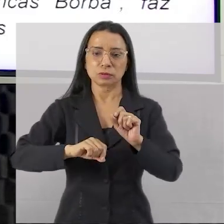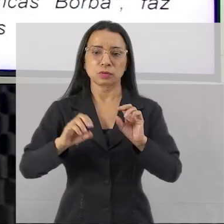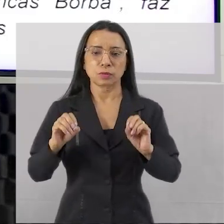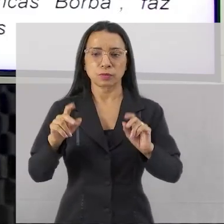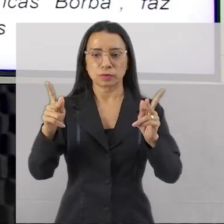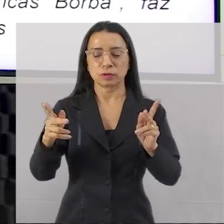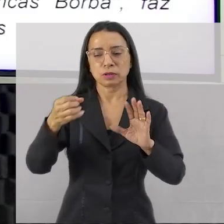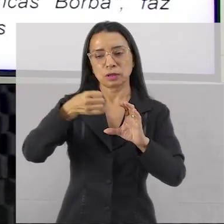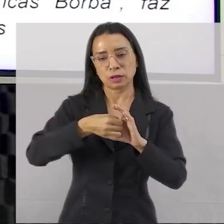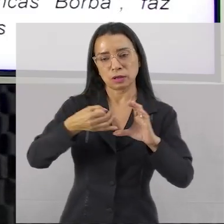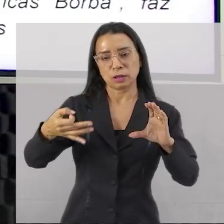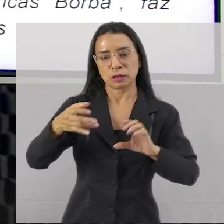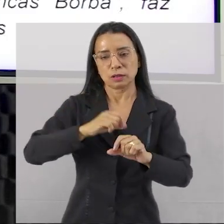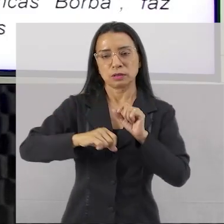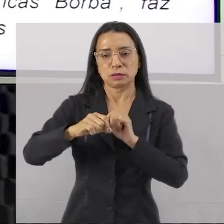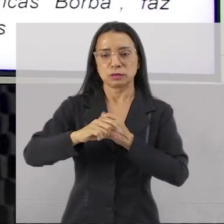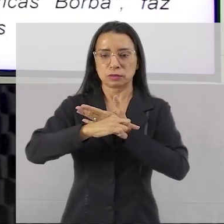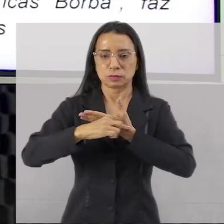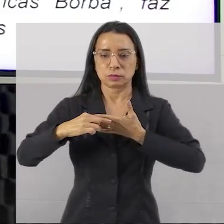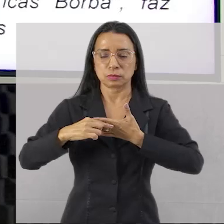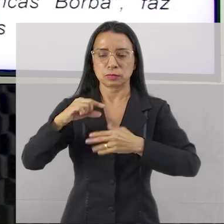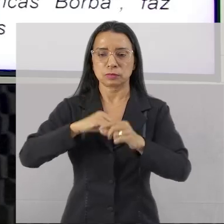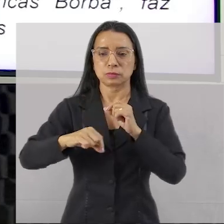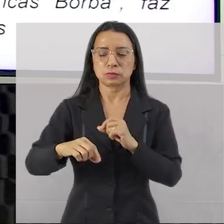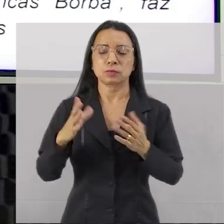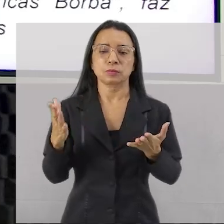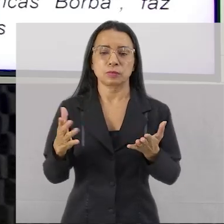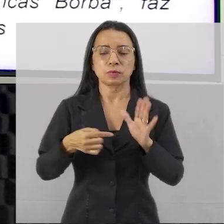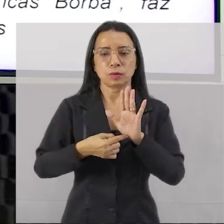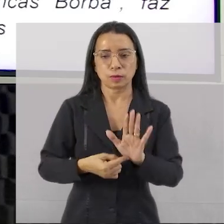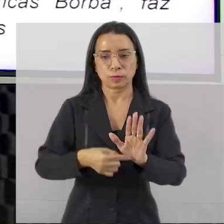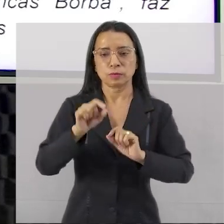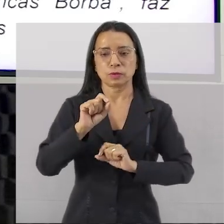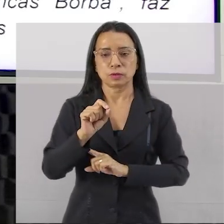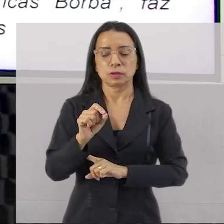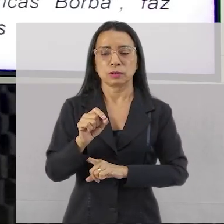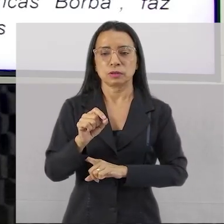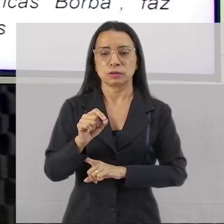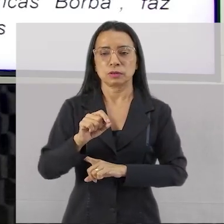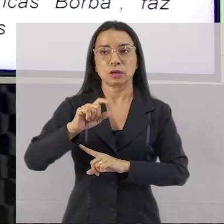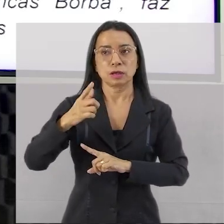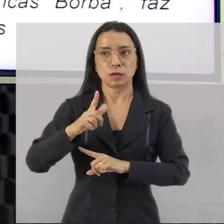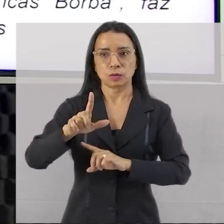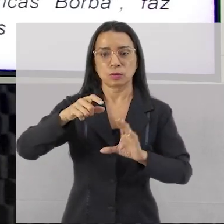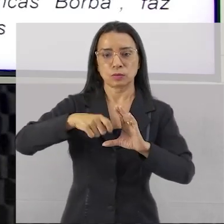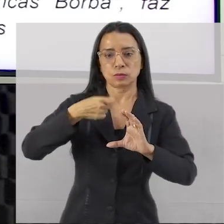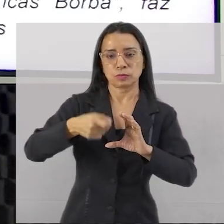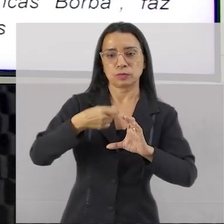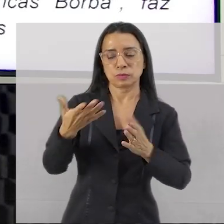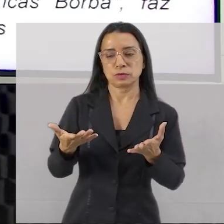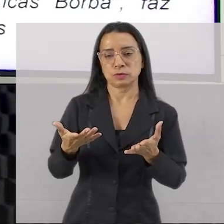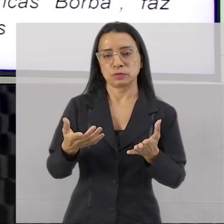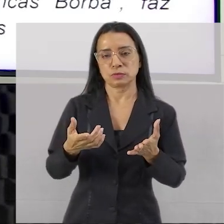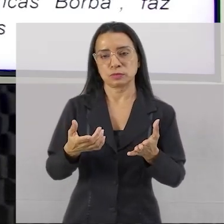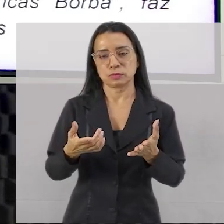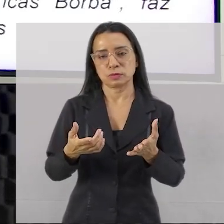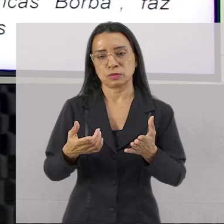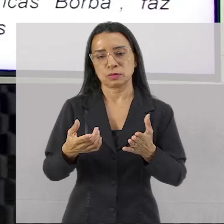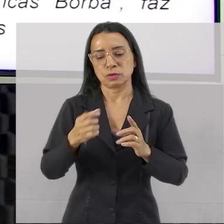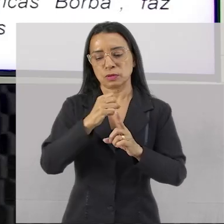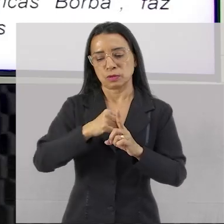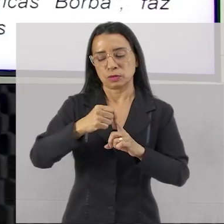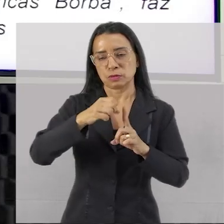a caracterização do autor. Já citei aqui, em outro vídeo, Zygmunt Bauman,